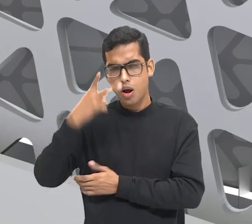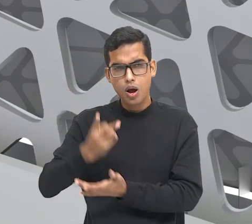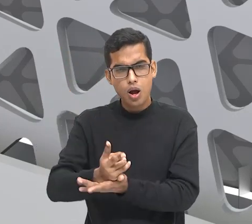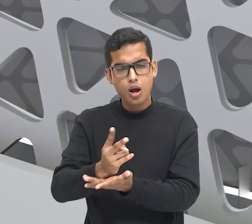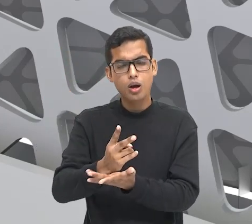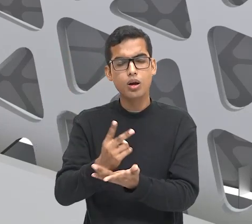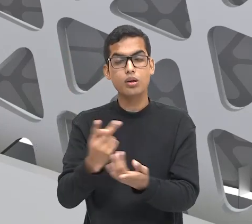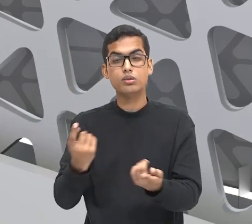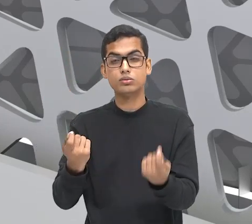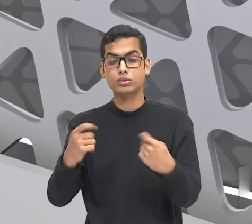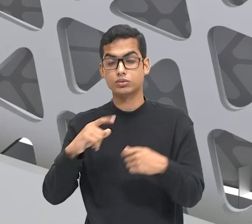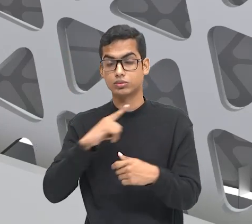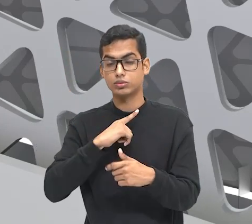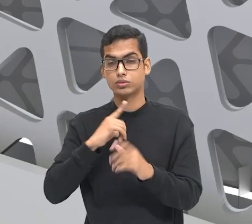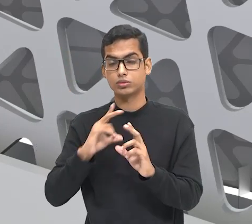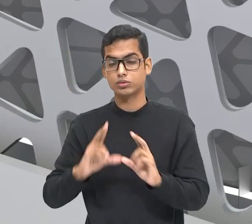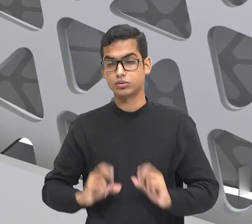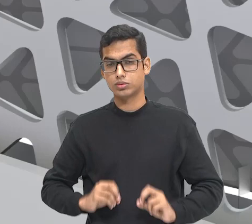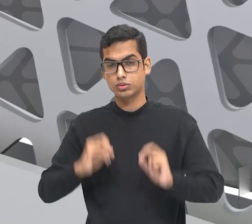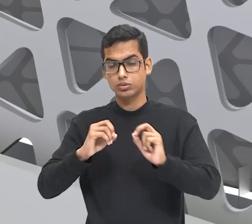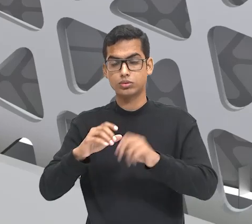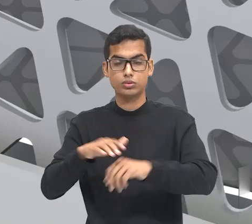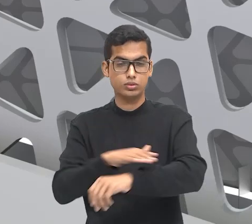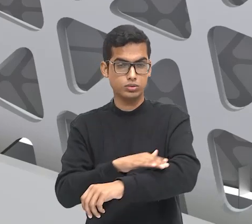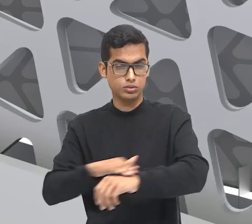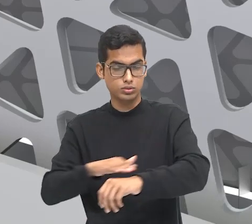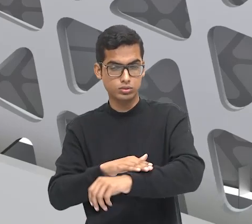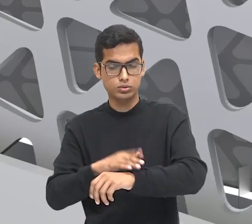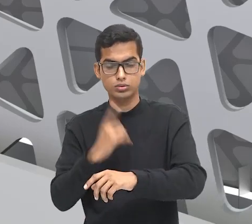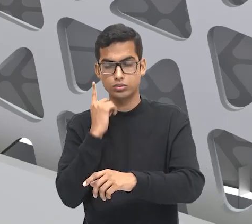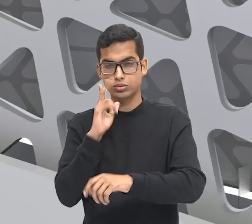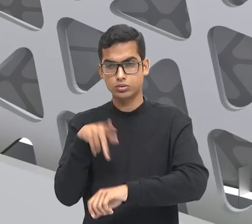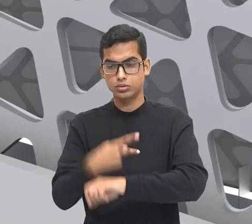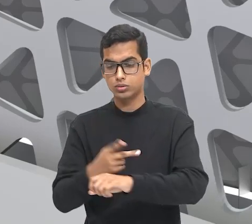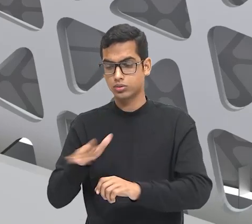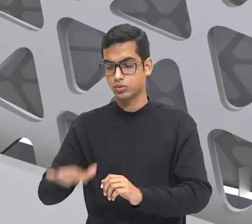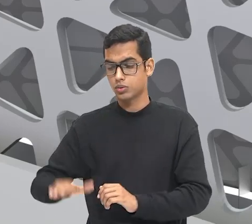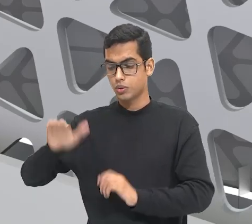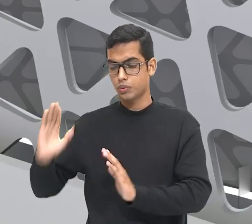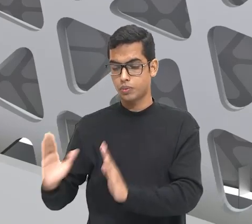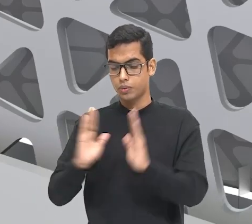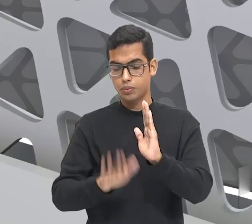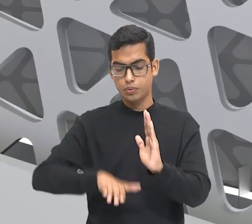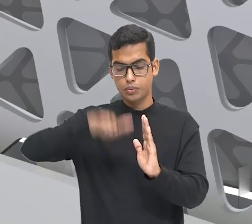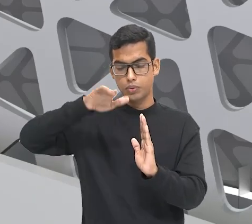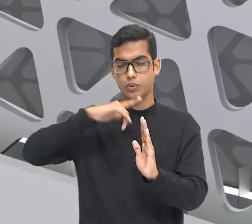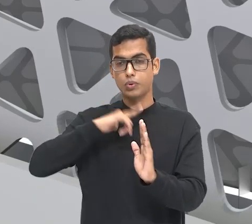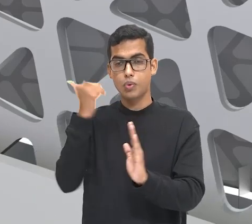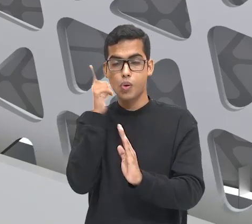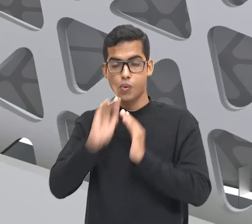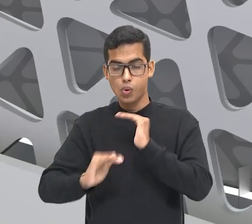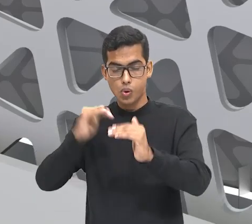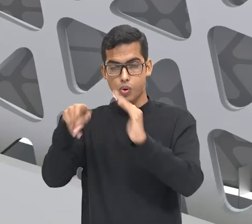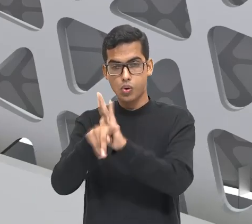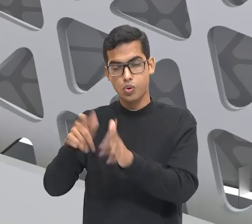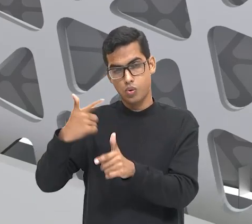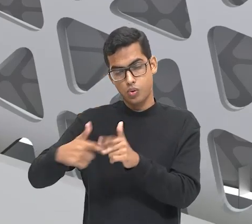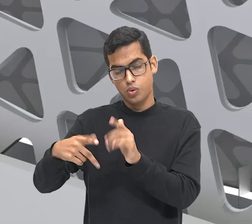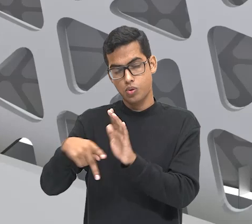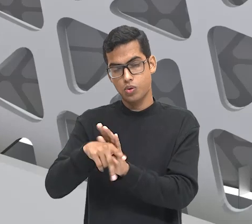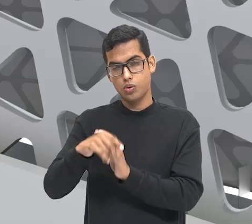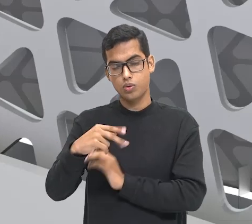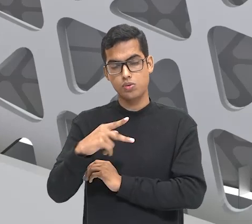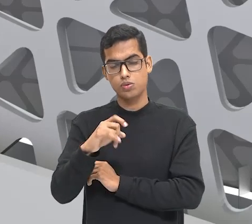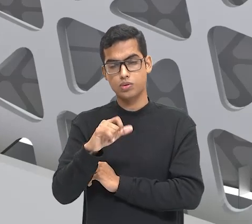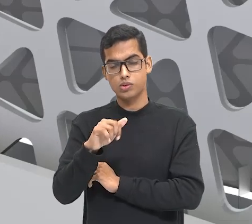se cuidar ali enquanto é cedo, né, para não chegar ali numa fase adulta de desenvolver ali alguns problemas de pele em relação à